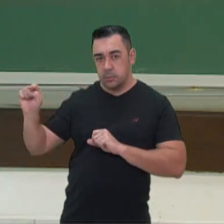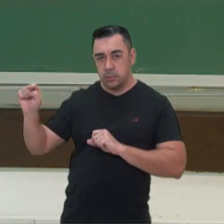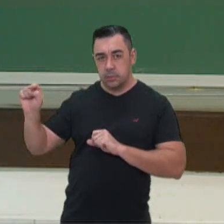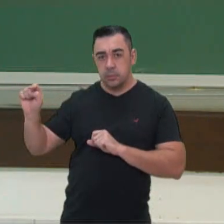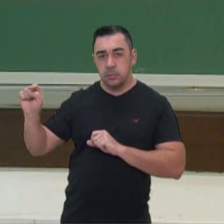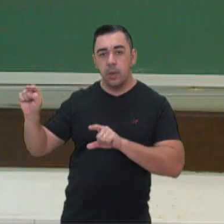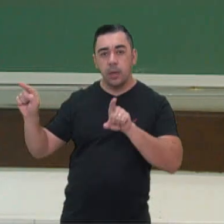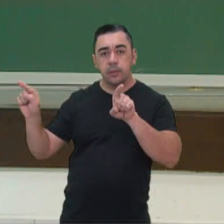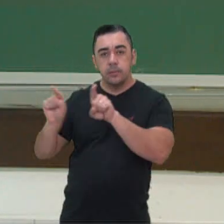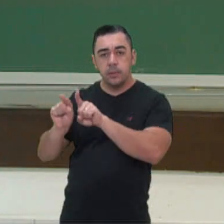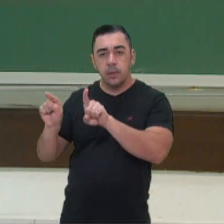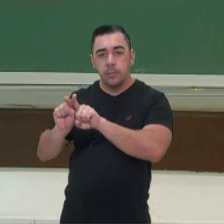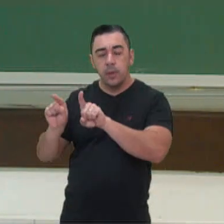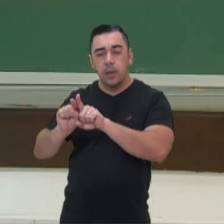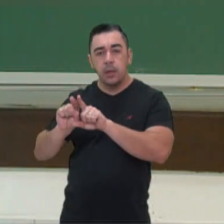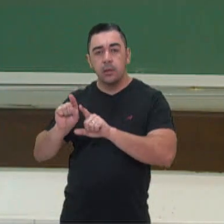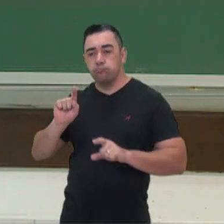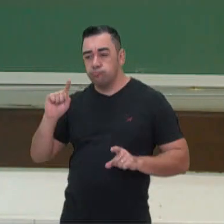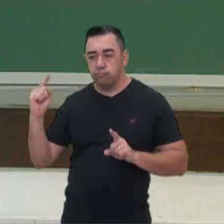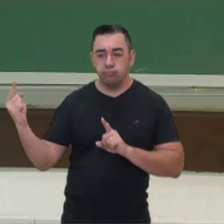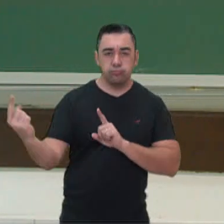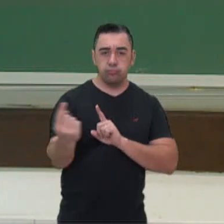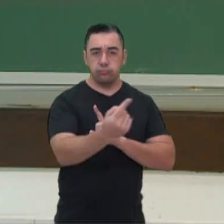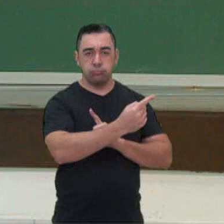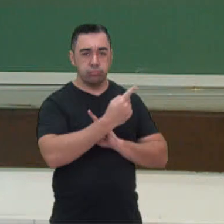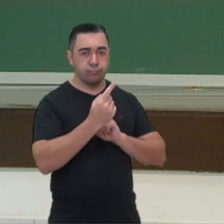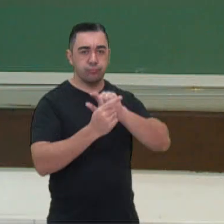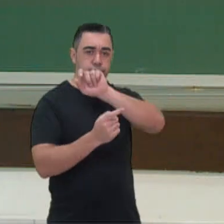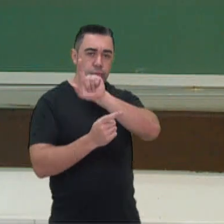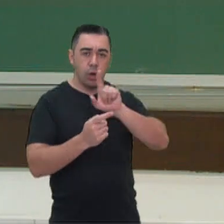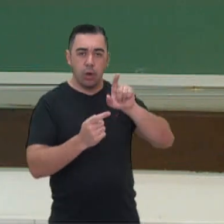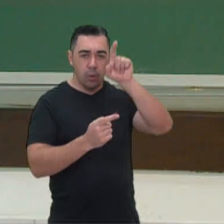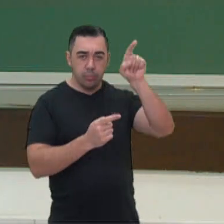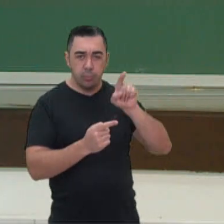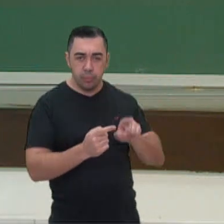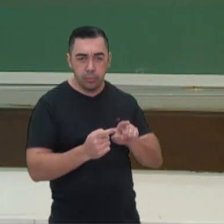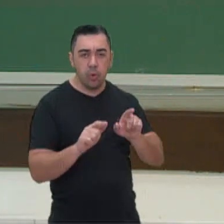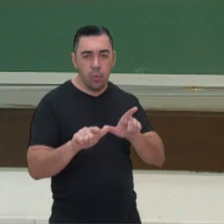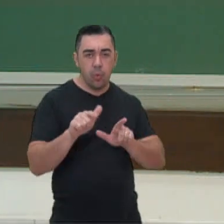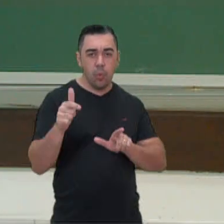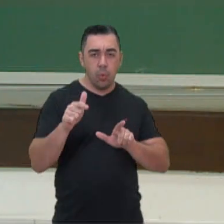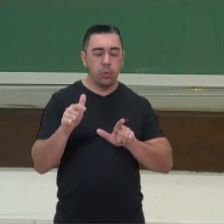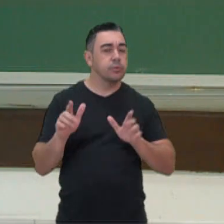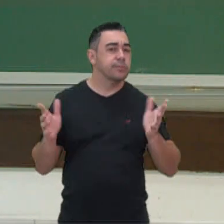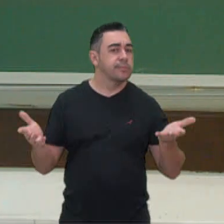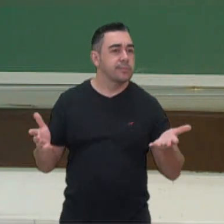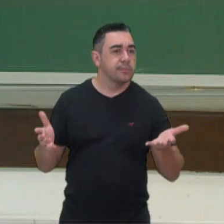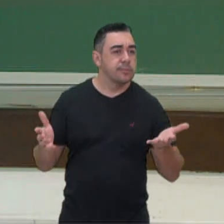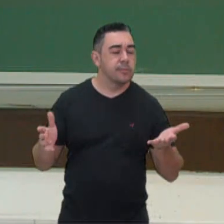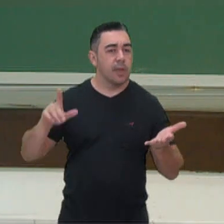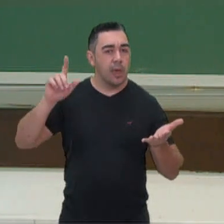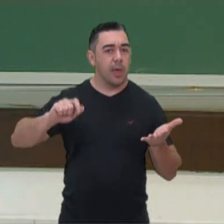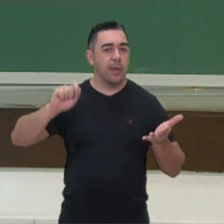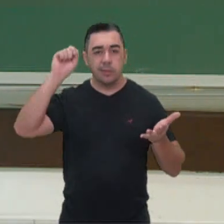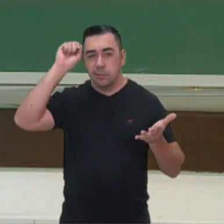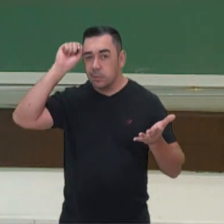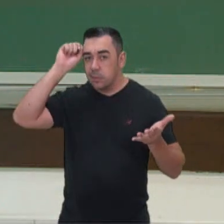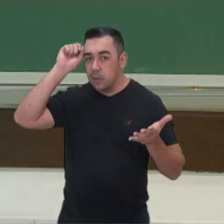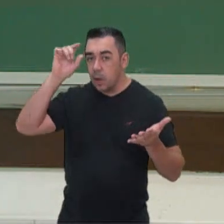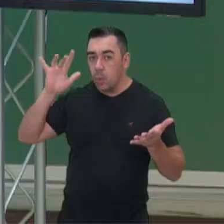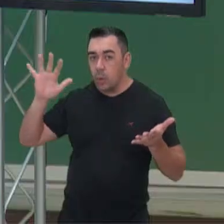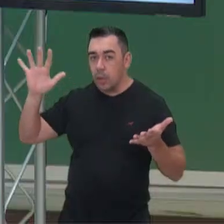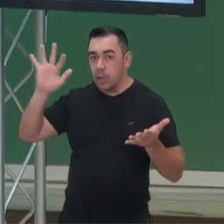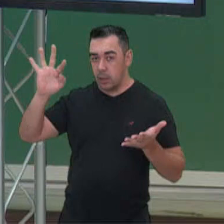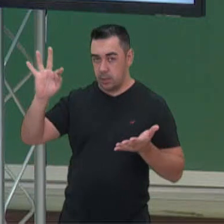vai atingir os outros continentes. É claro que esta é uma teoria,